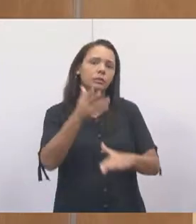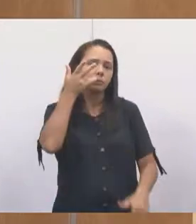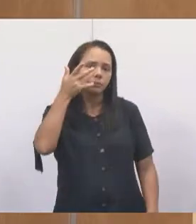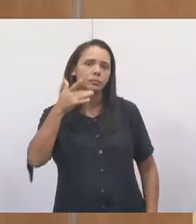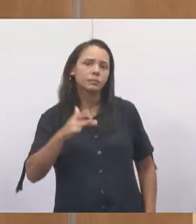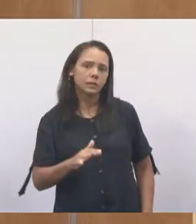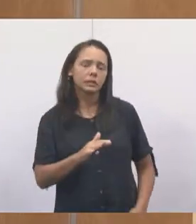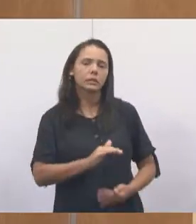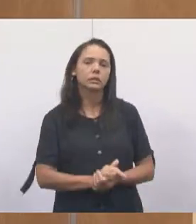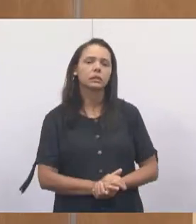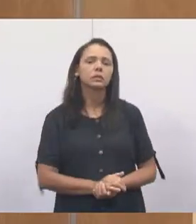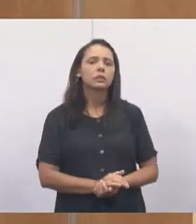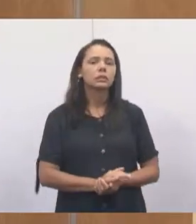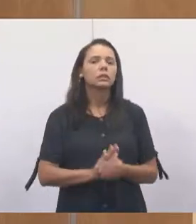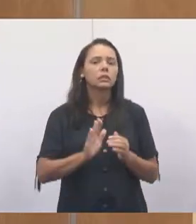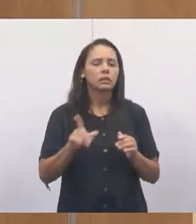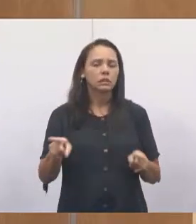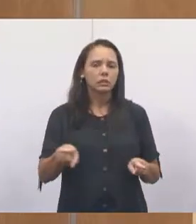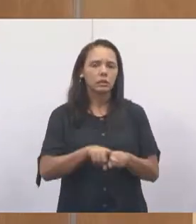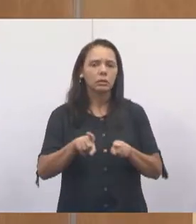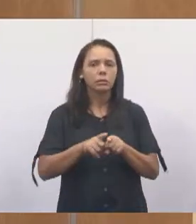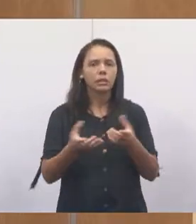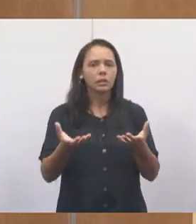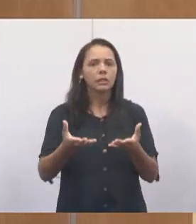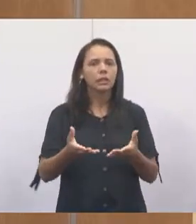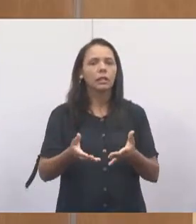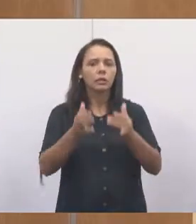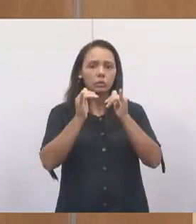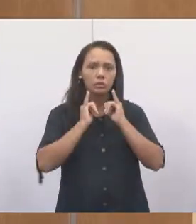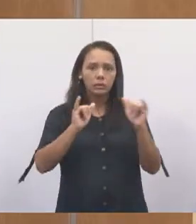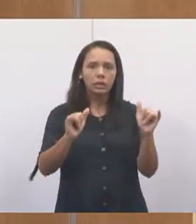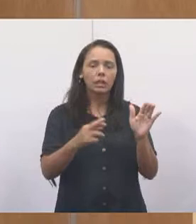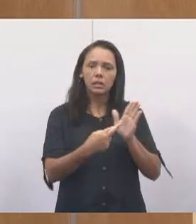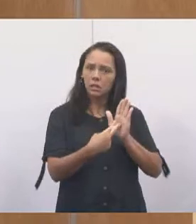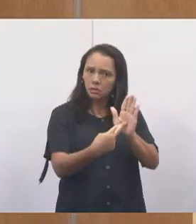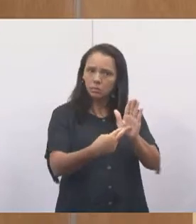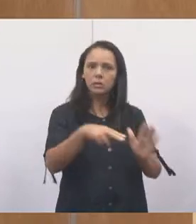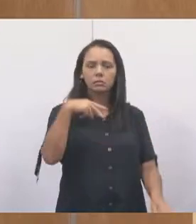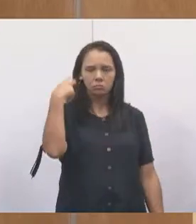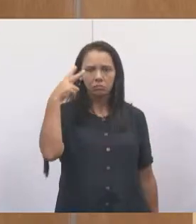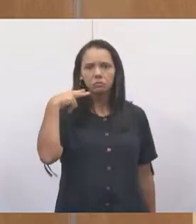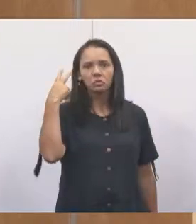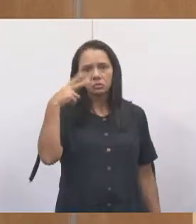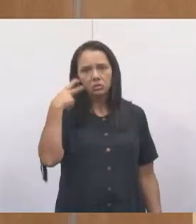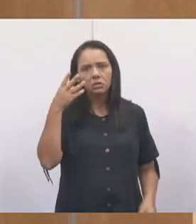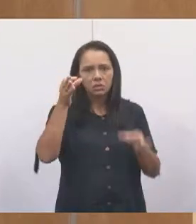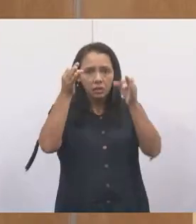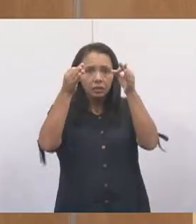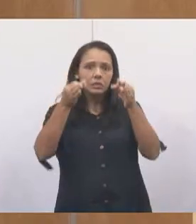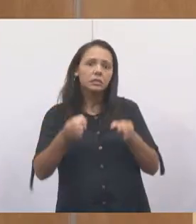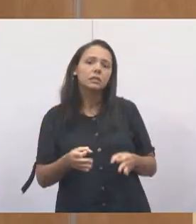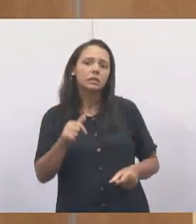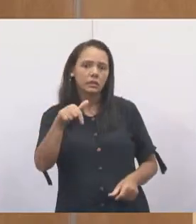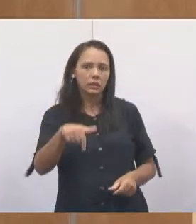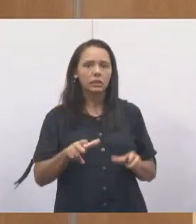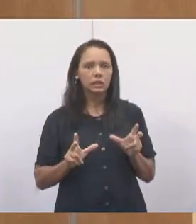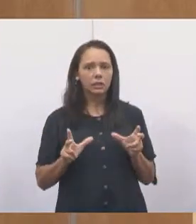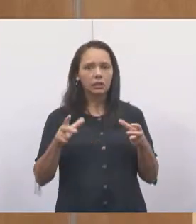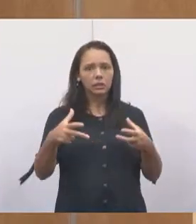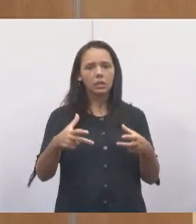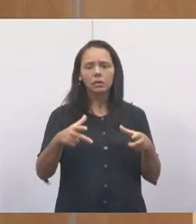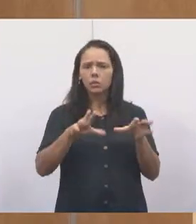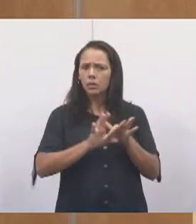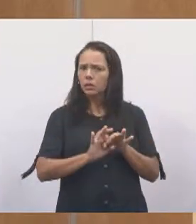abro um parênteses para reforçar, e eu tenho certeza que posso falar em nome de todos os vereadores, tenho certeza que essa Casa Legislativa ela